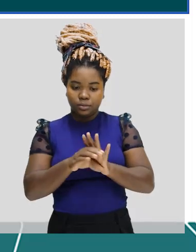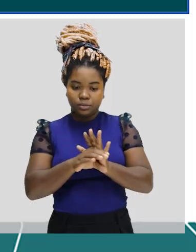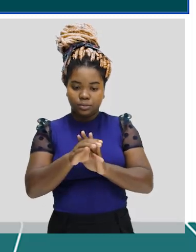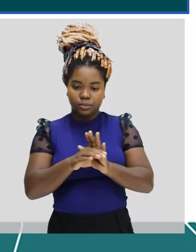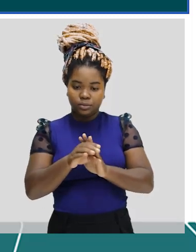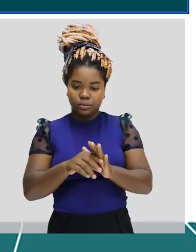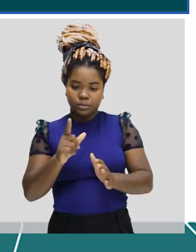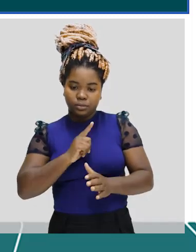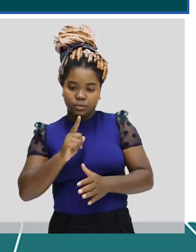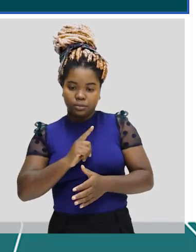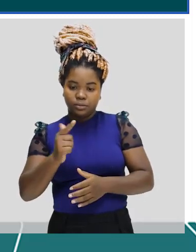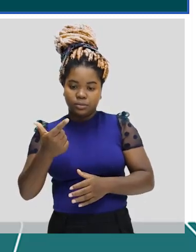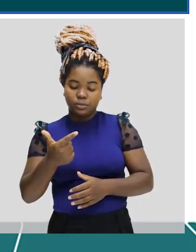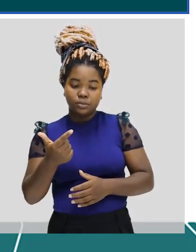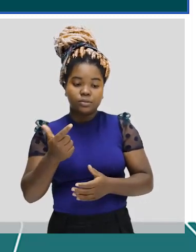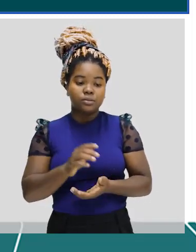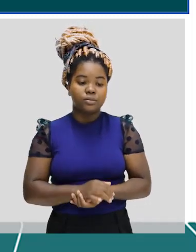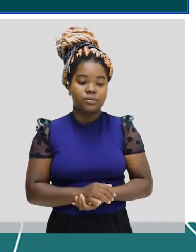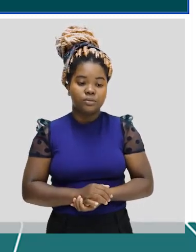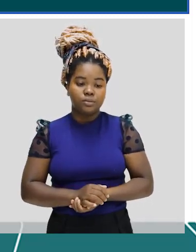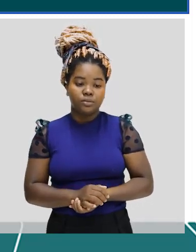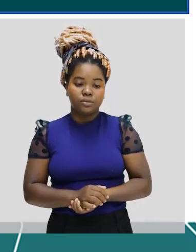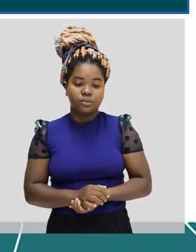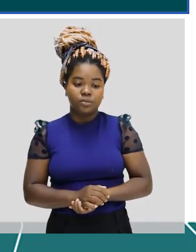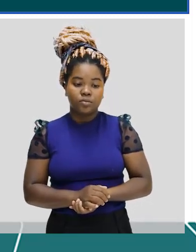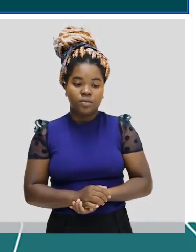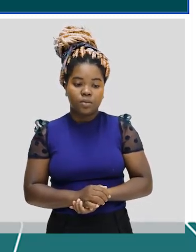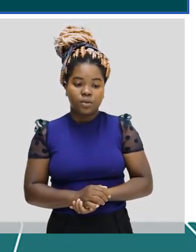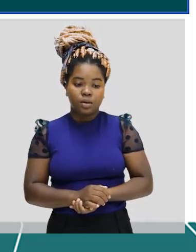nesse mesmo assunto de occupation